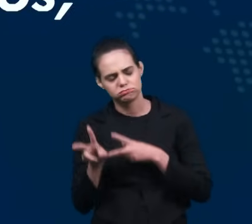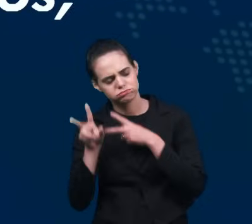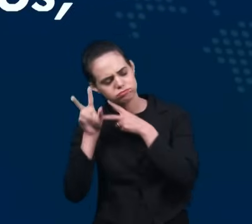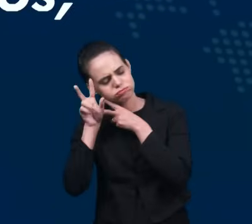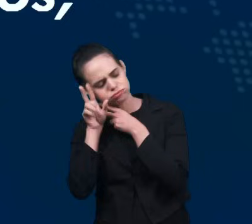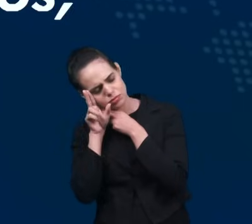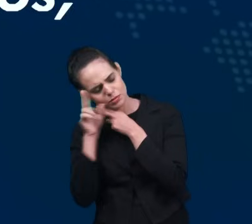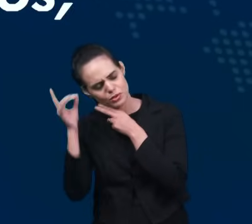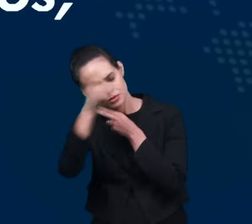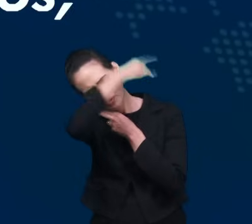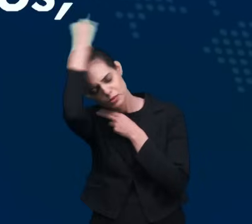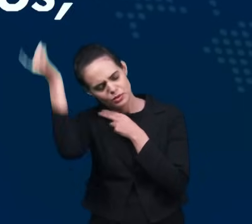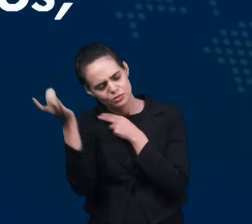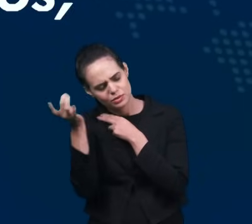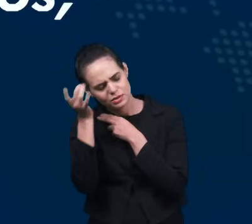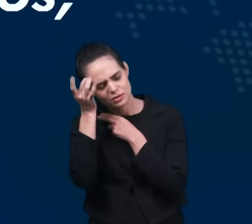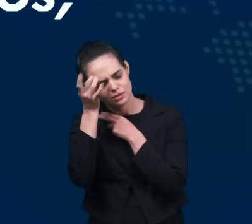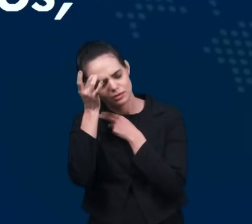te visitar.